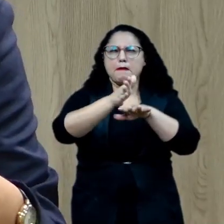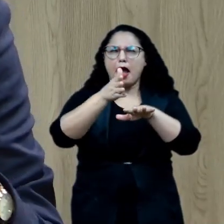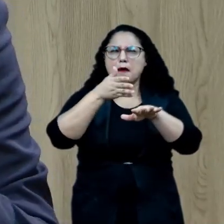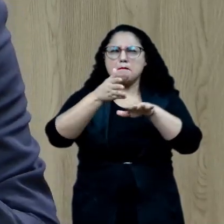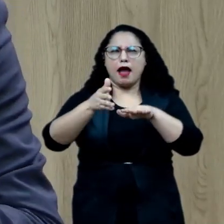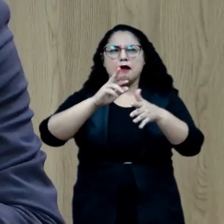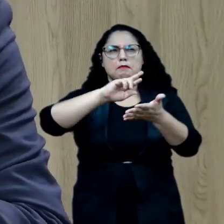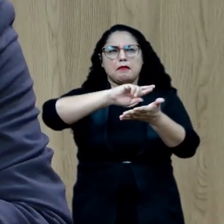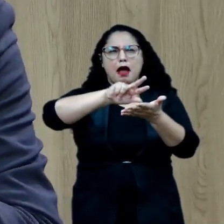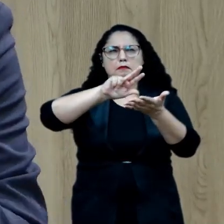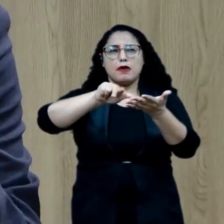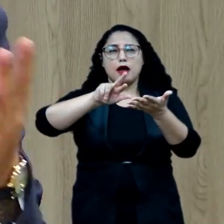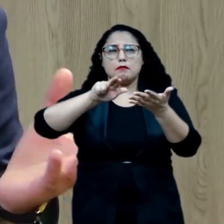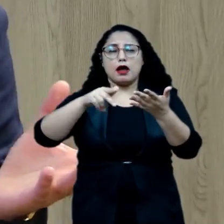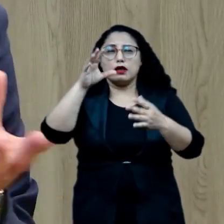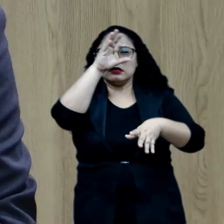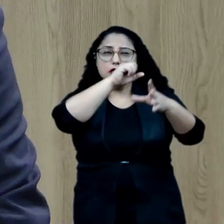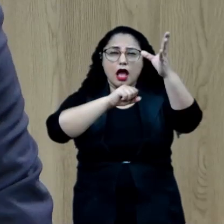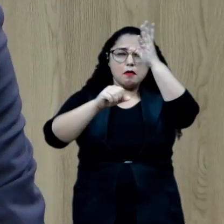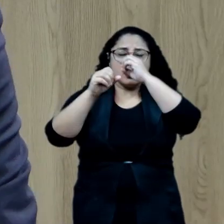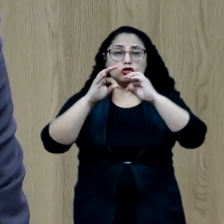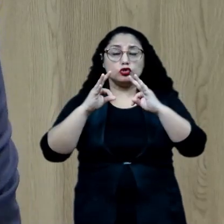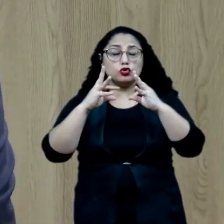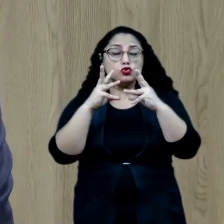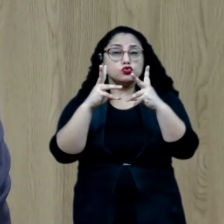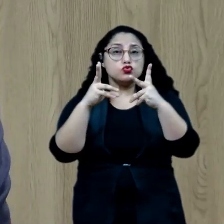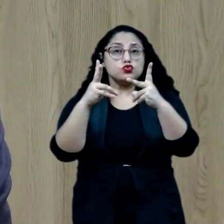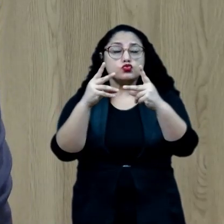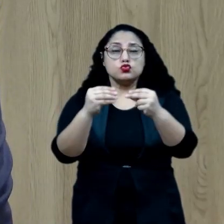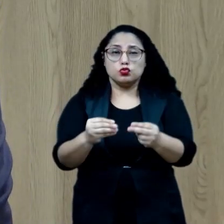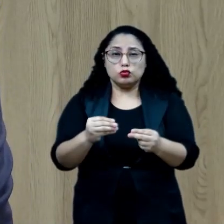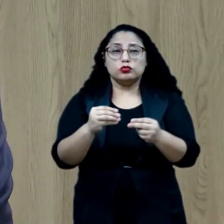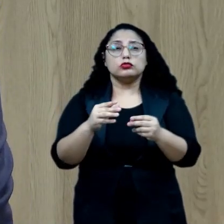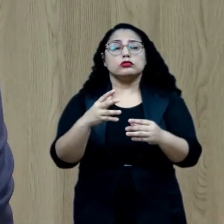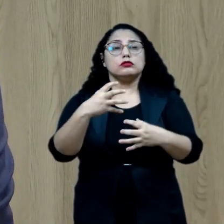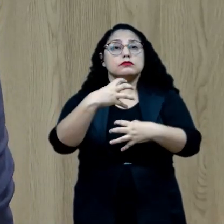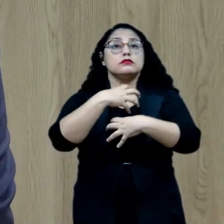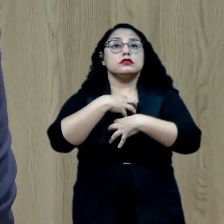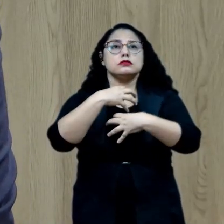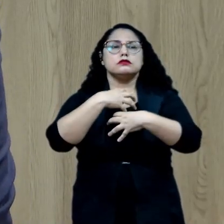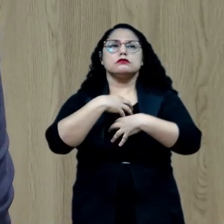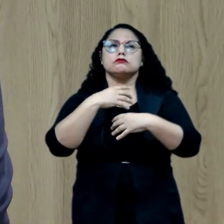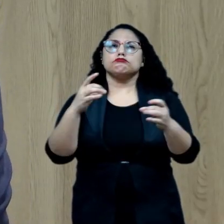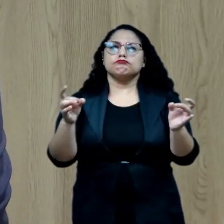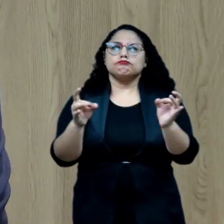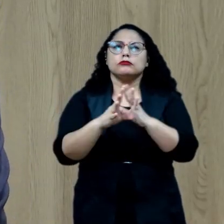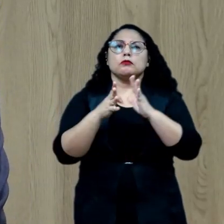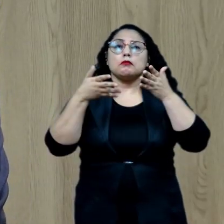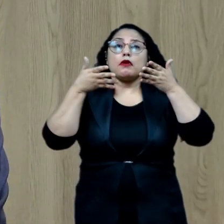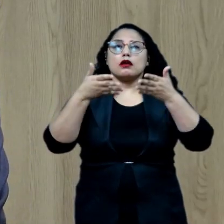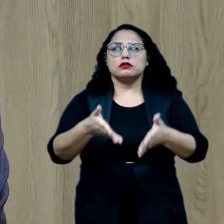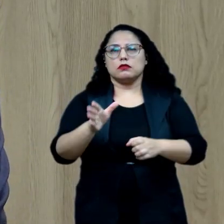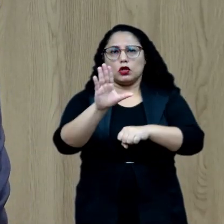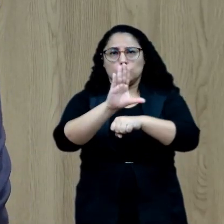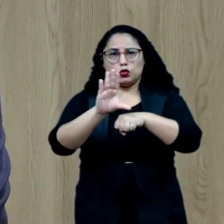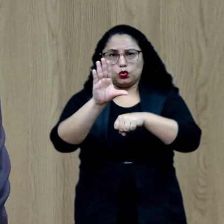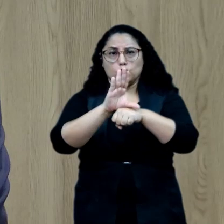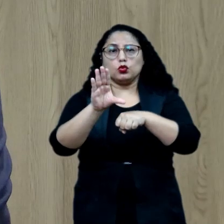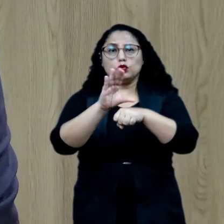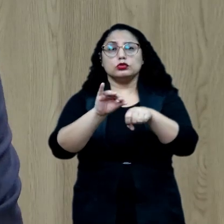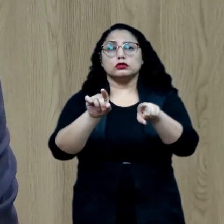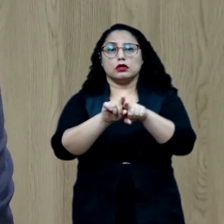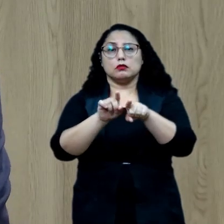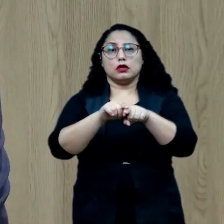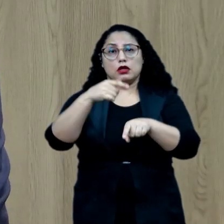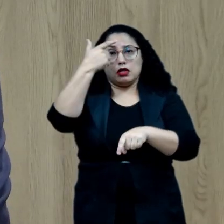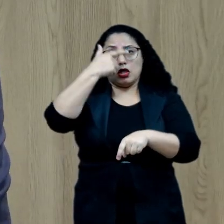multidisciplinar, aprende tudo um pouco, né? Então, eu me sinto muito realizado em fazer parte do curso e